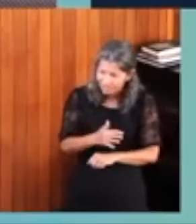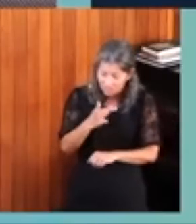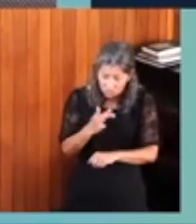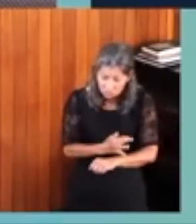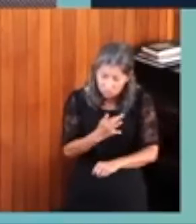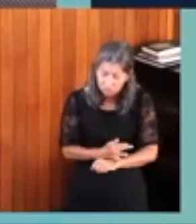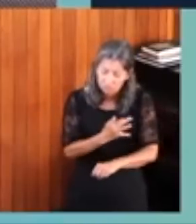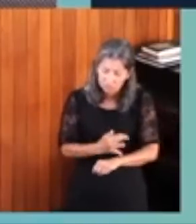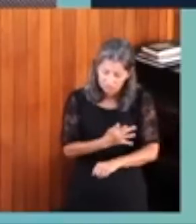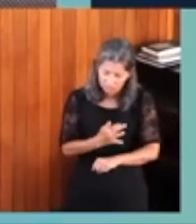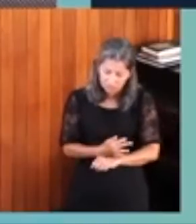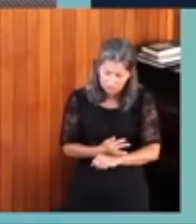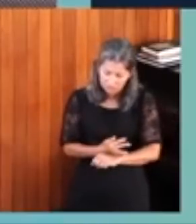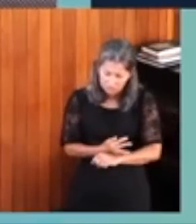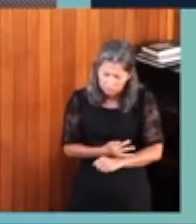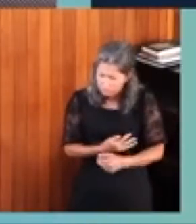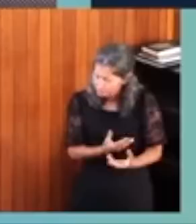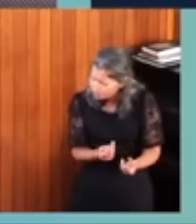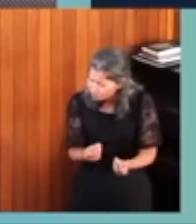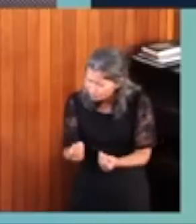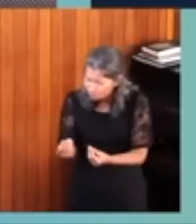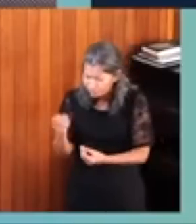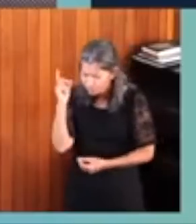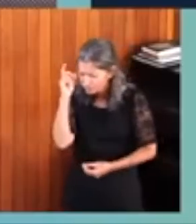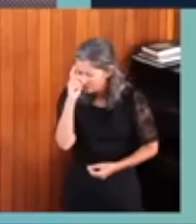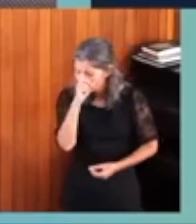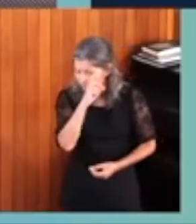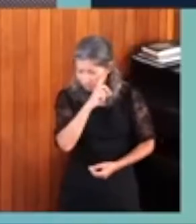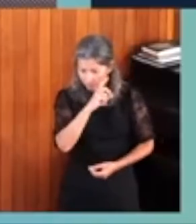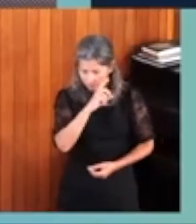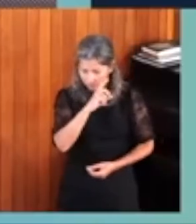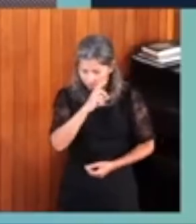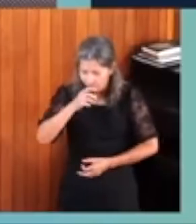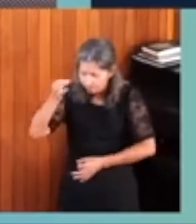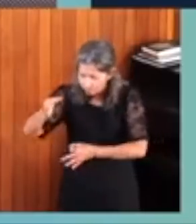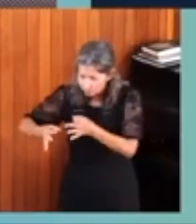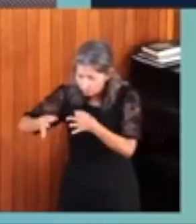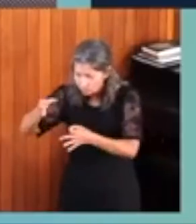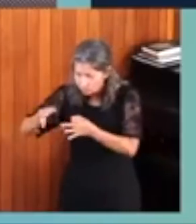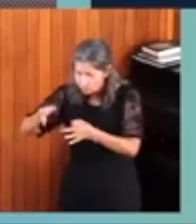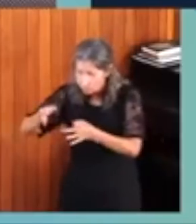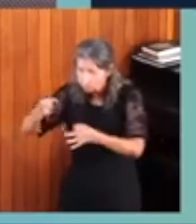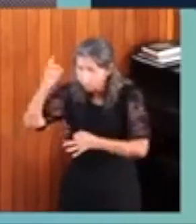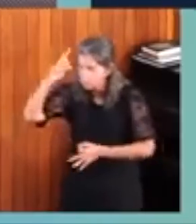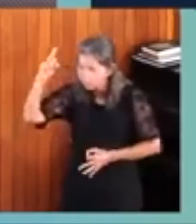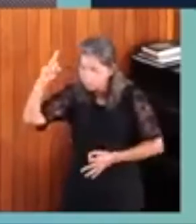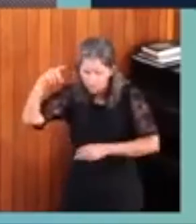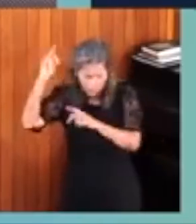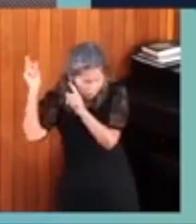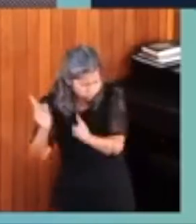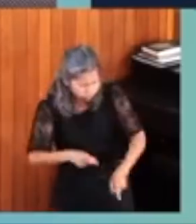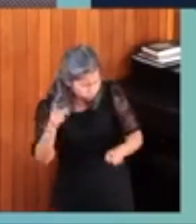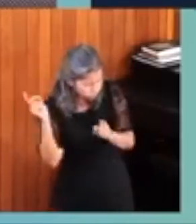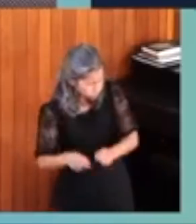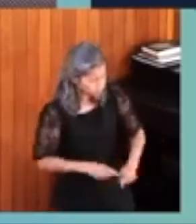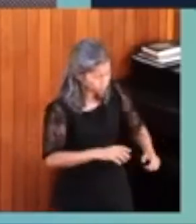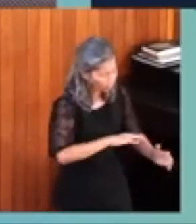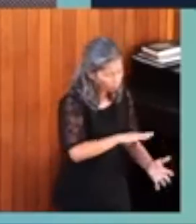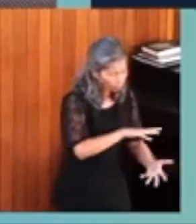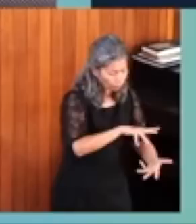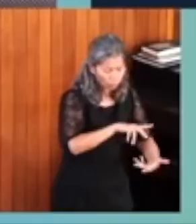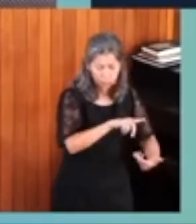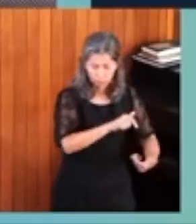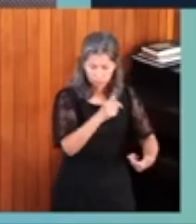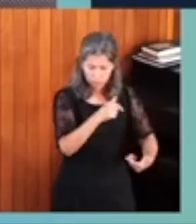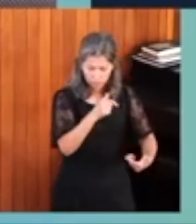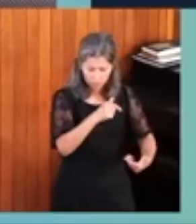Jacó, permaneceram sem intercessor durante o derramamento final do juízo de Deus. Esse é o povo do último tempo, né? E aqui a gente tem uma